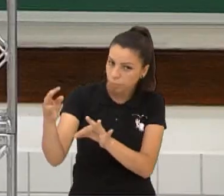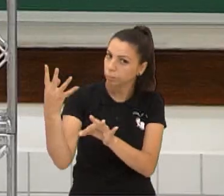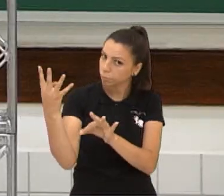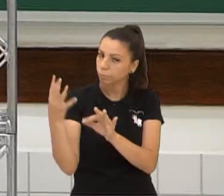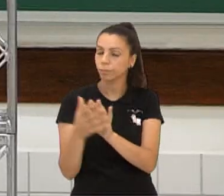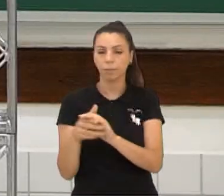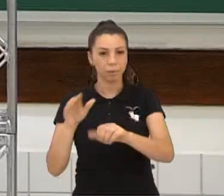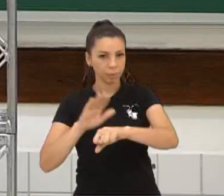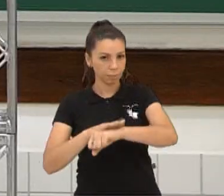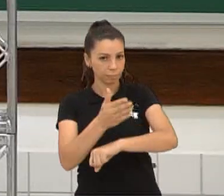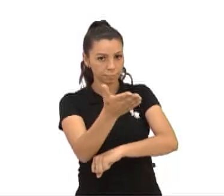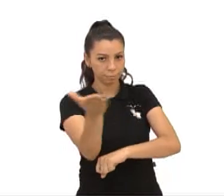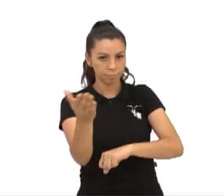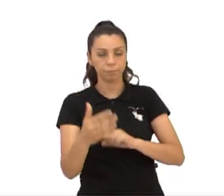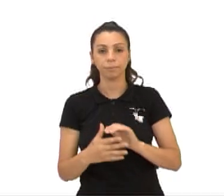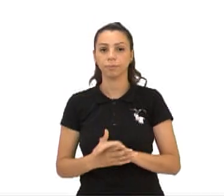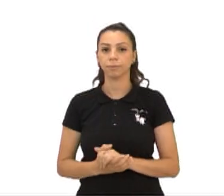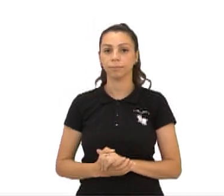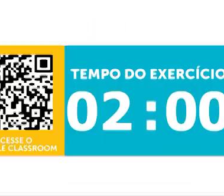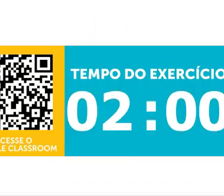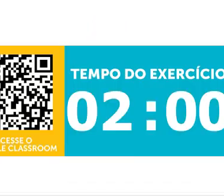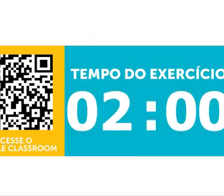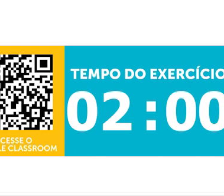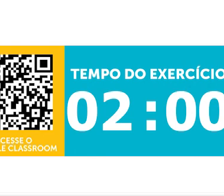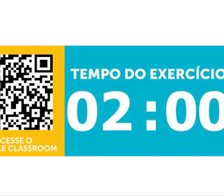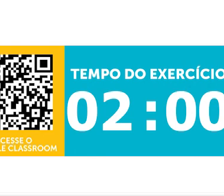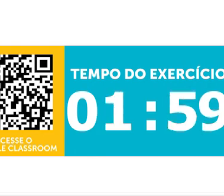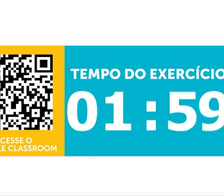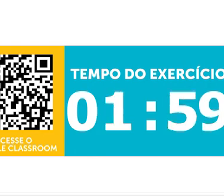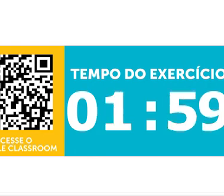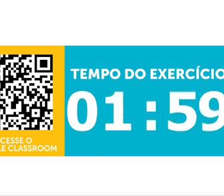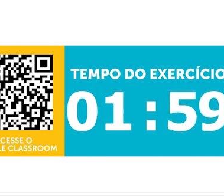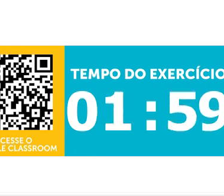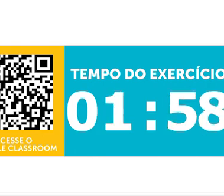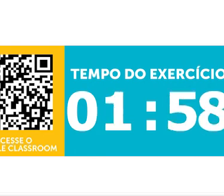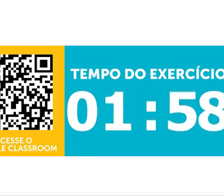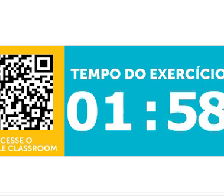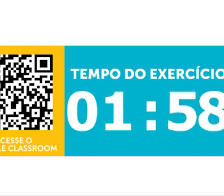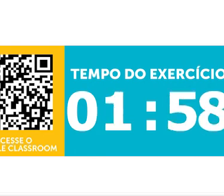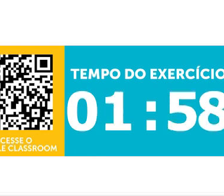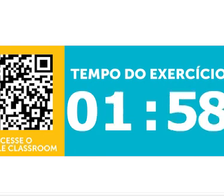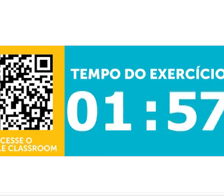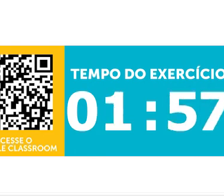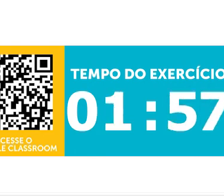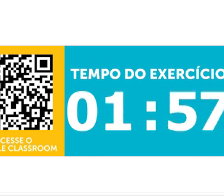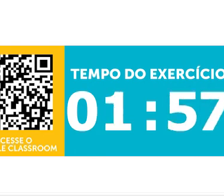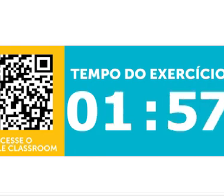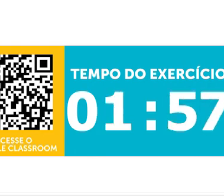Tempo para vocês.